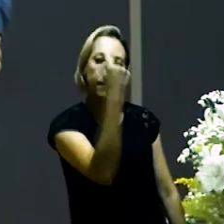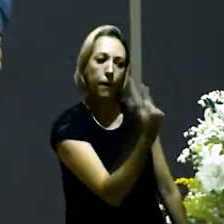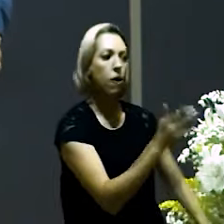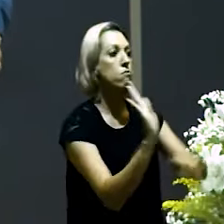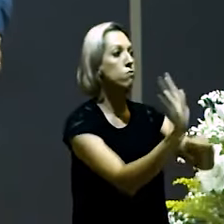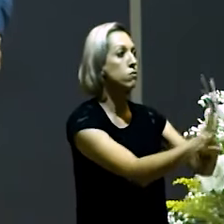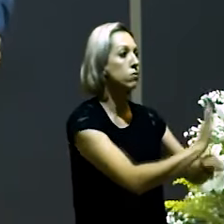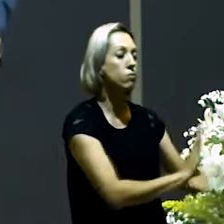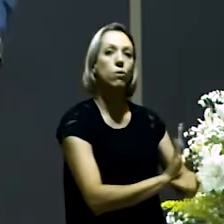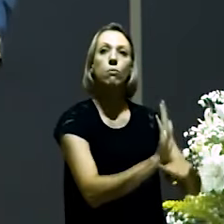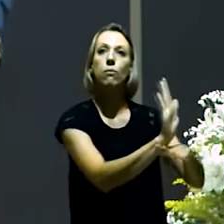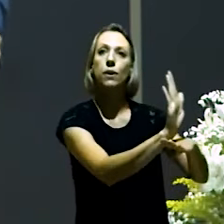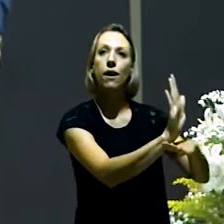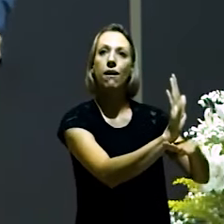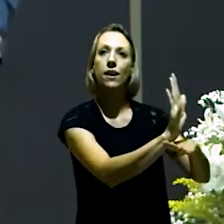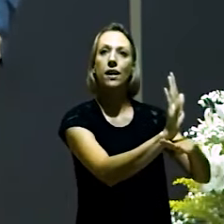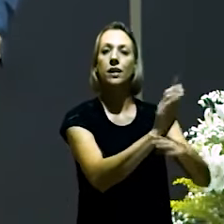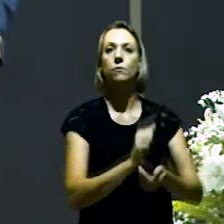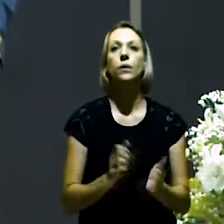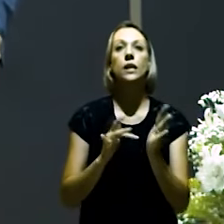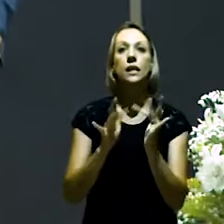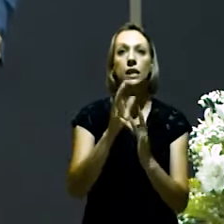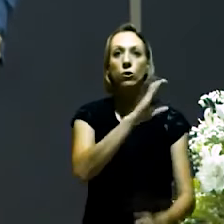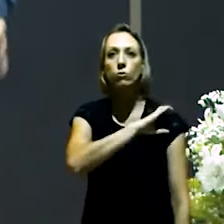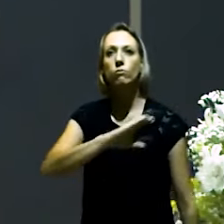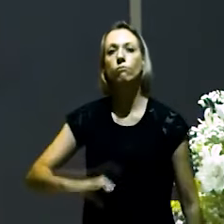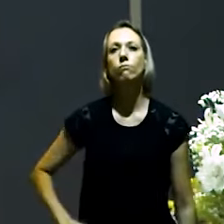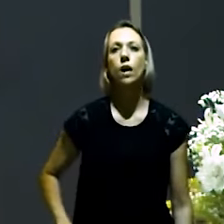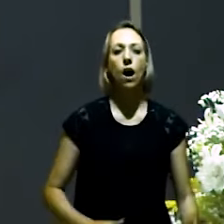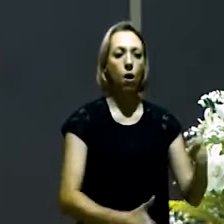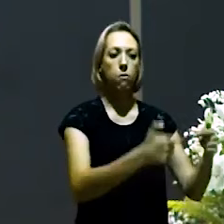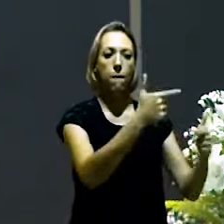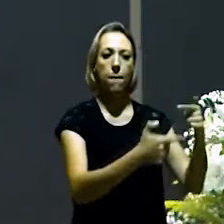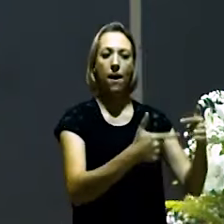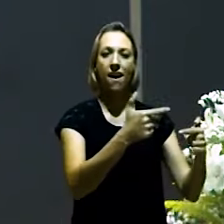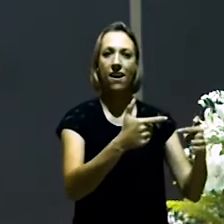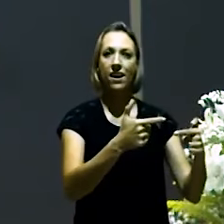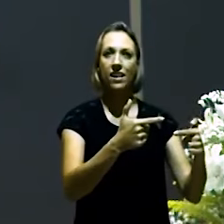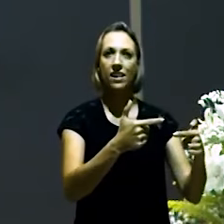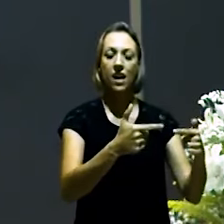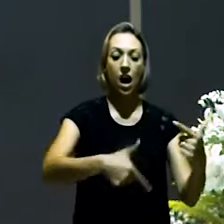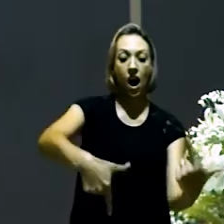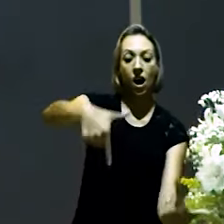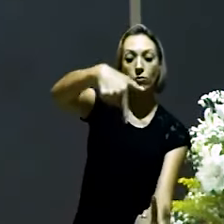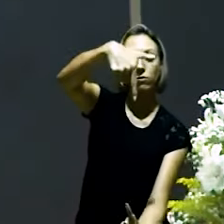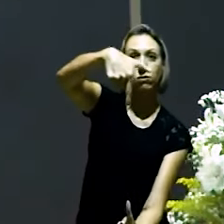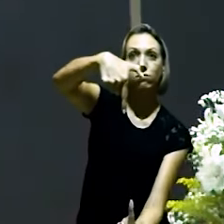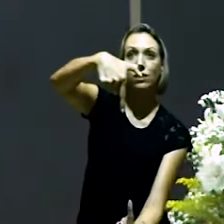Aleluia. Cristo travou uma guerra. E o mais lindo de tudo isso é a forma como ele travou essa